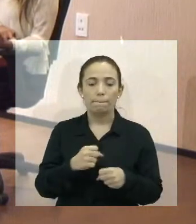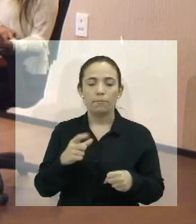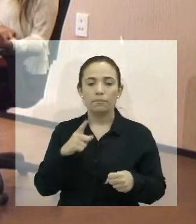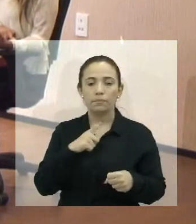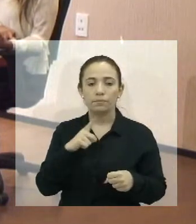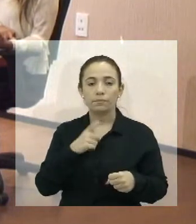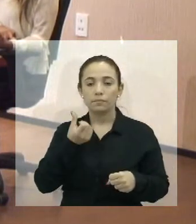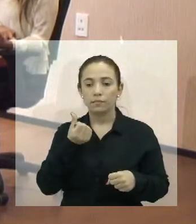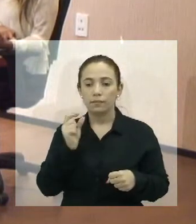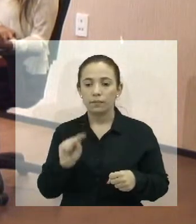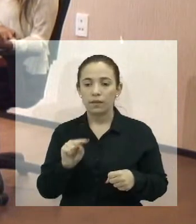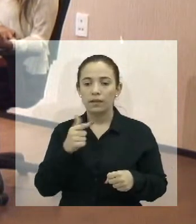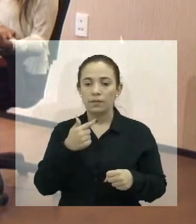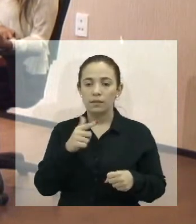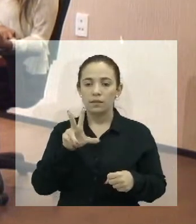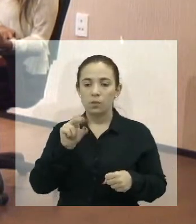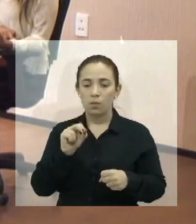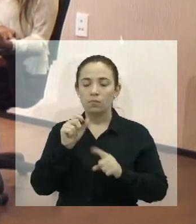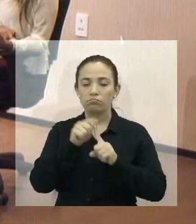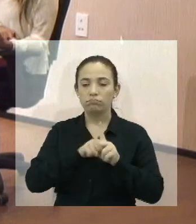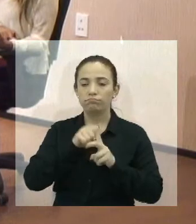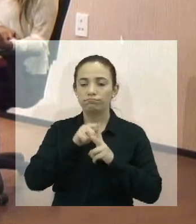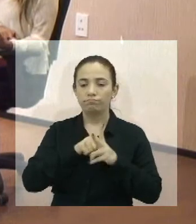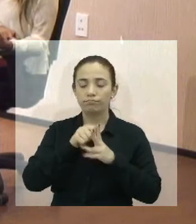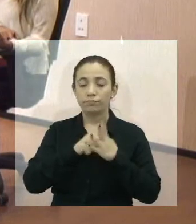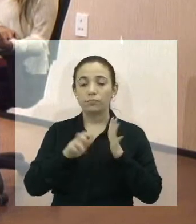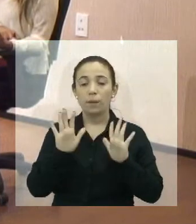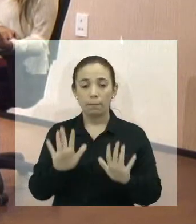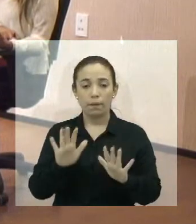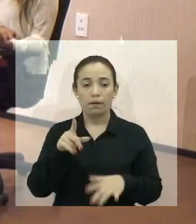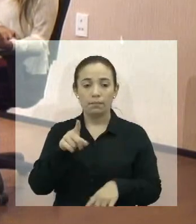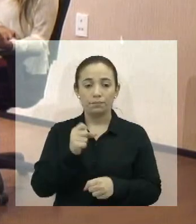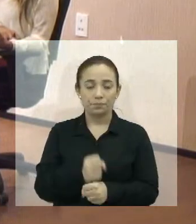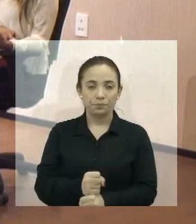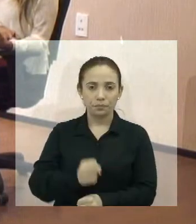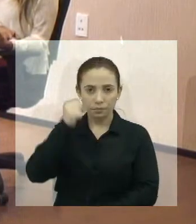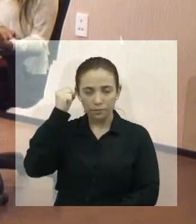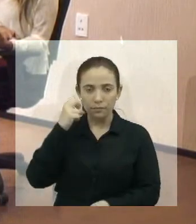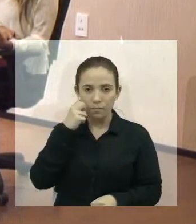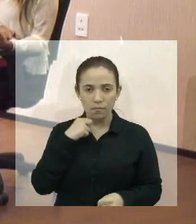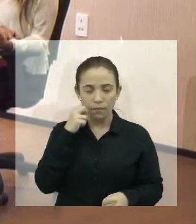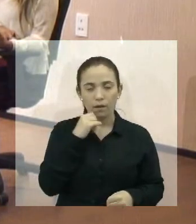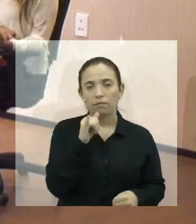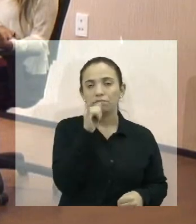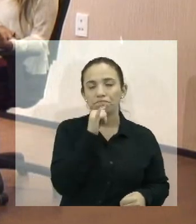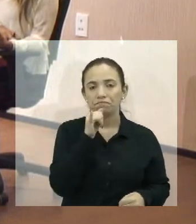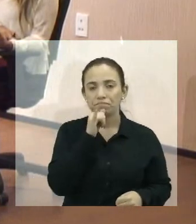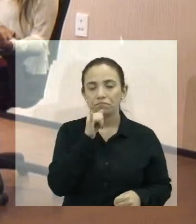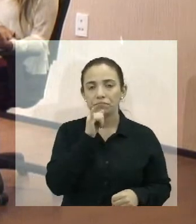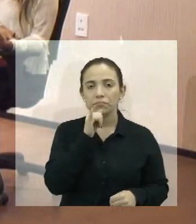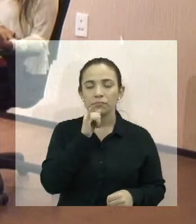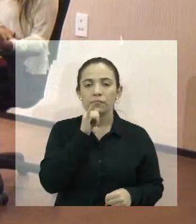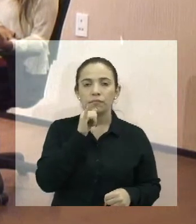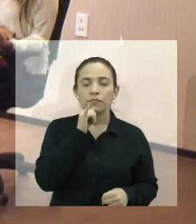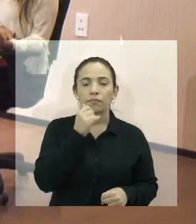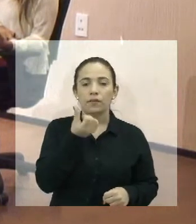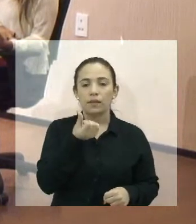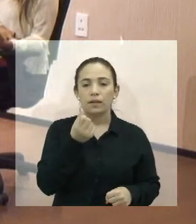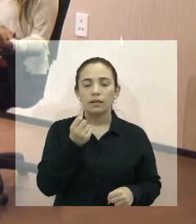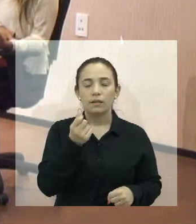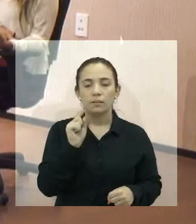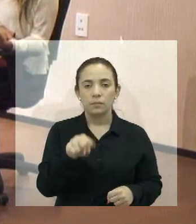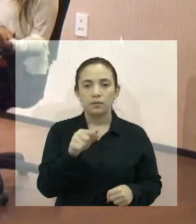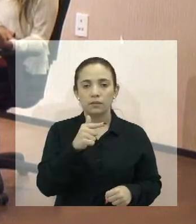6.750 mês. Certo? Só que esse faturamento, digamos que ela fatura o máximo, é um artesão, fatura 6.750